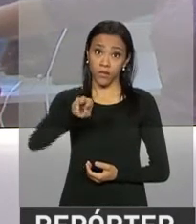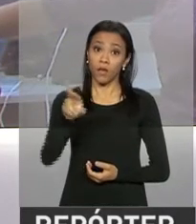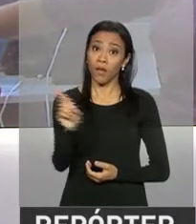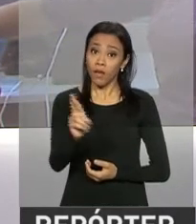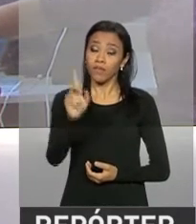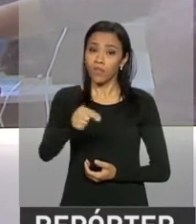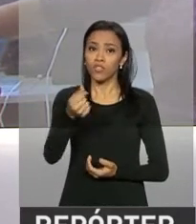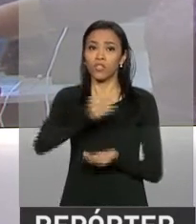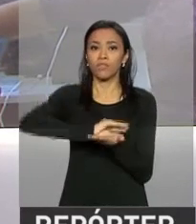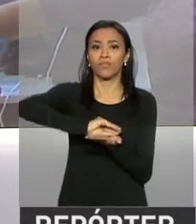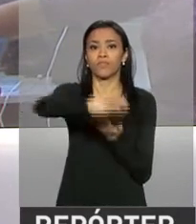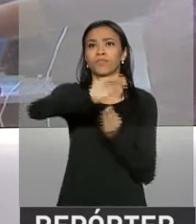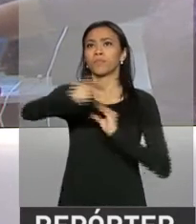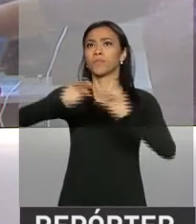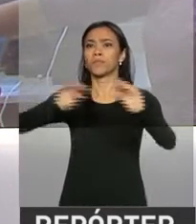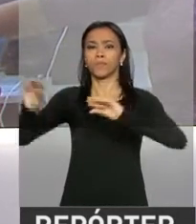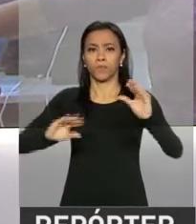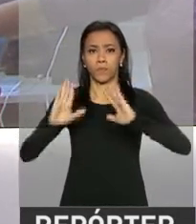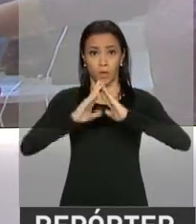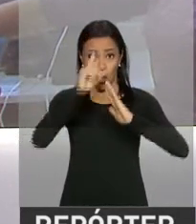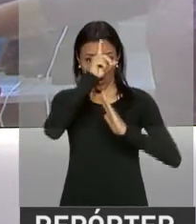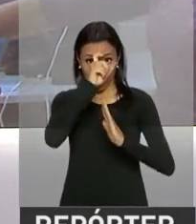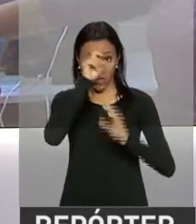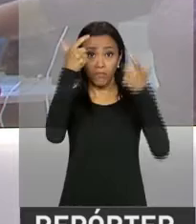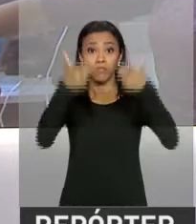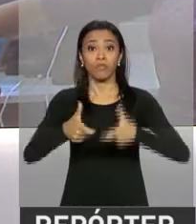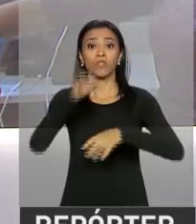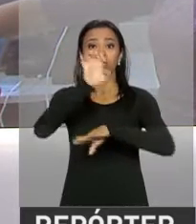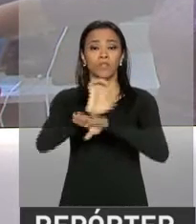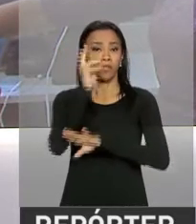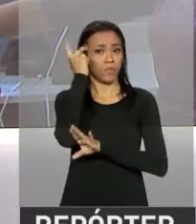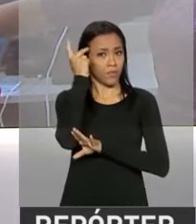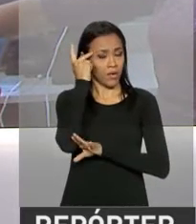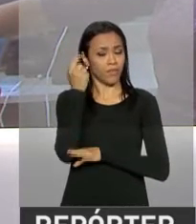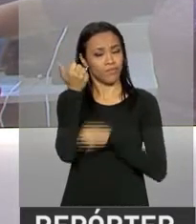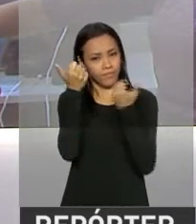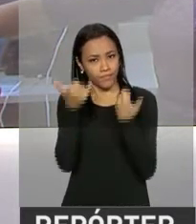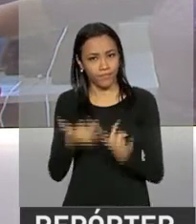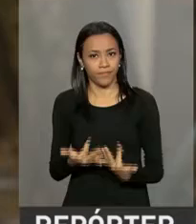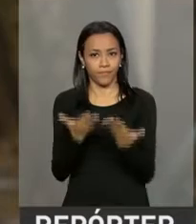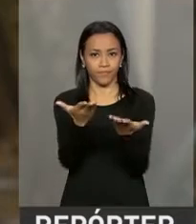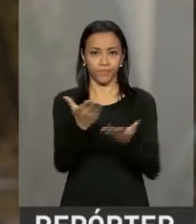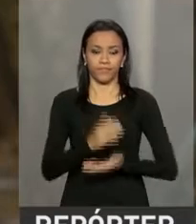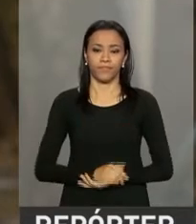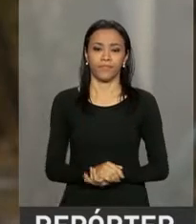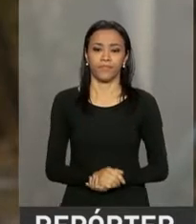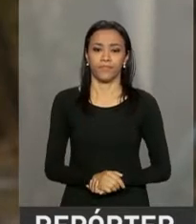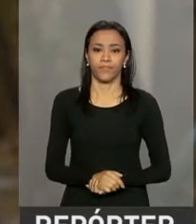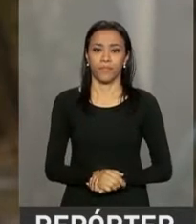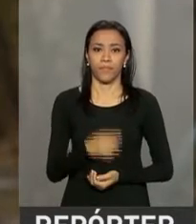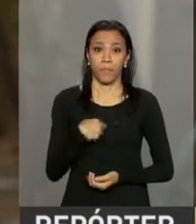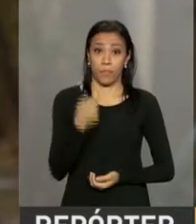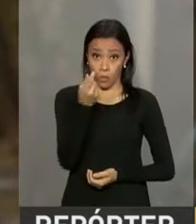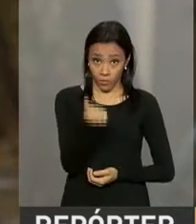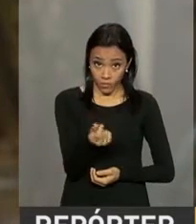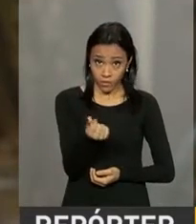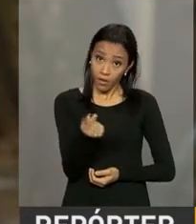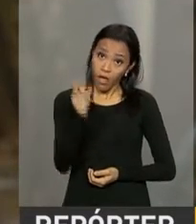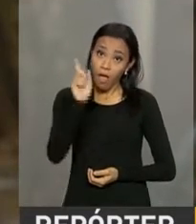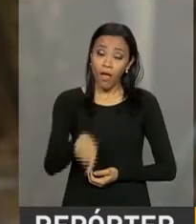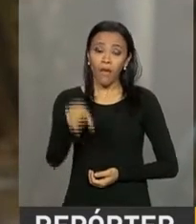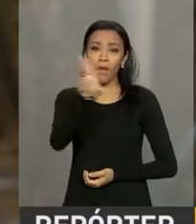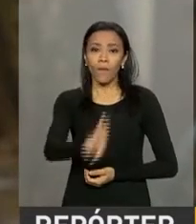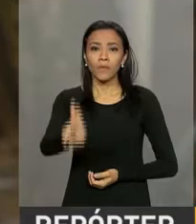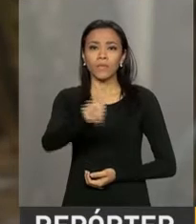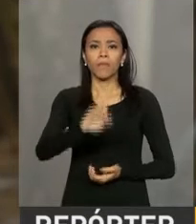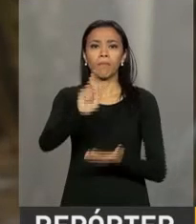hospitais universitários de são paulo vamos saber os detalhes como leonardo meira o dinheiro deve ser usado para